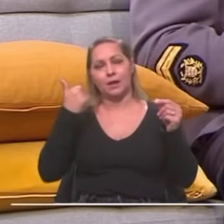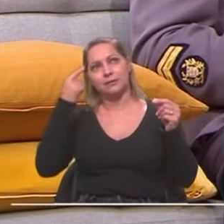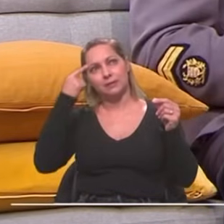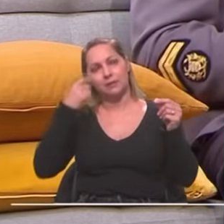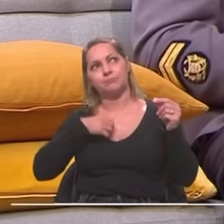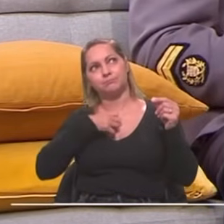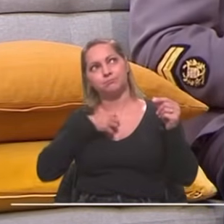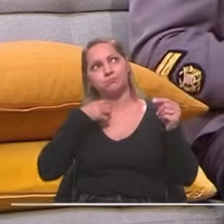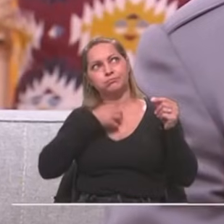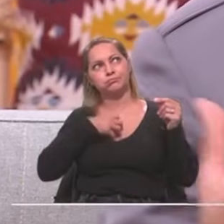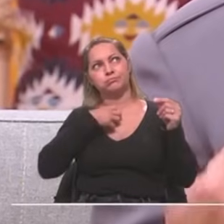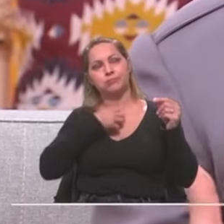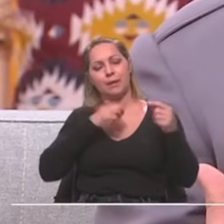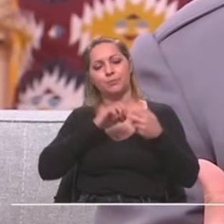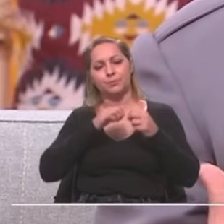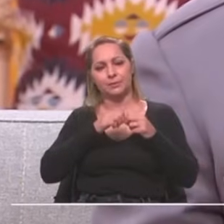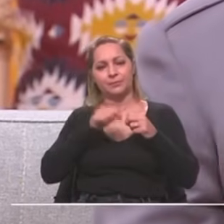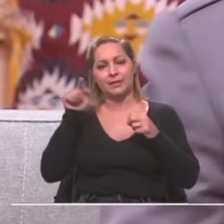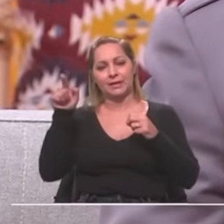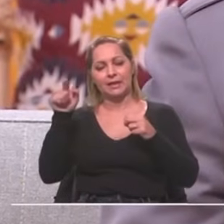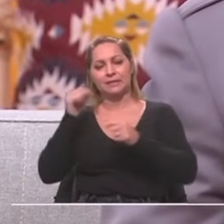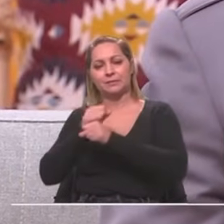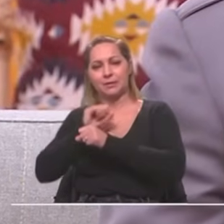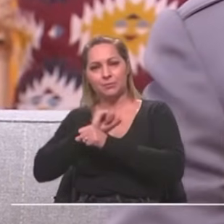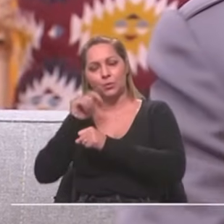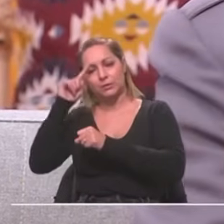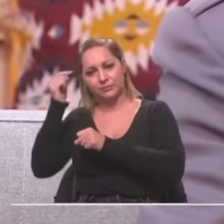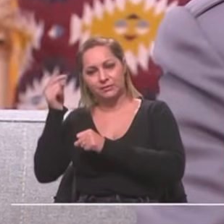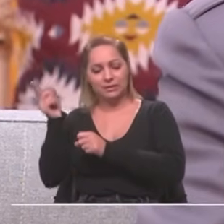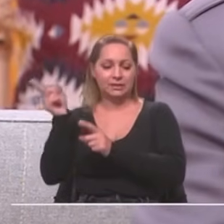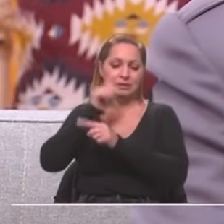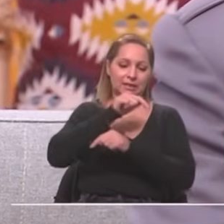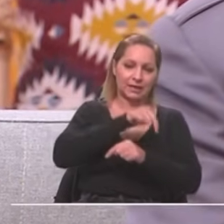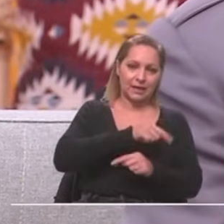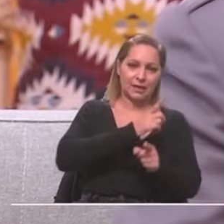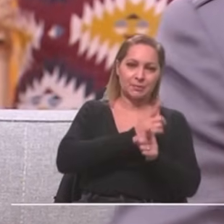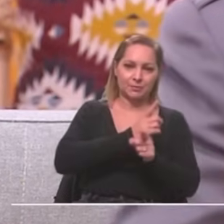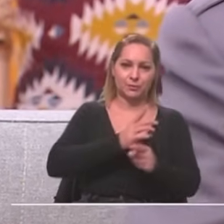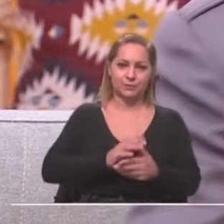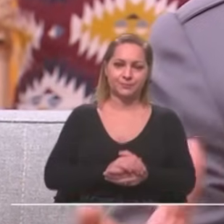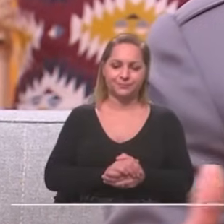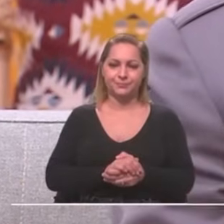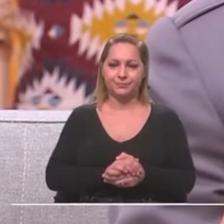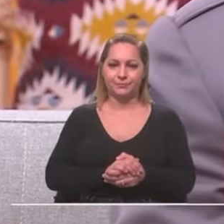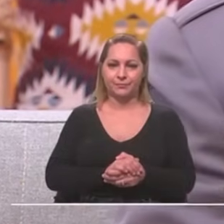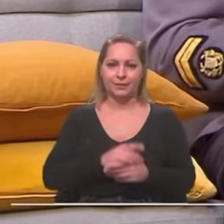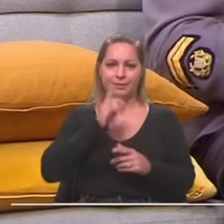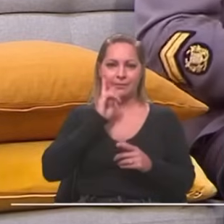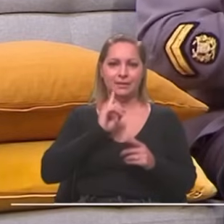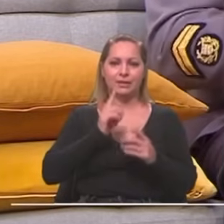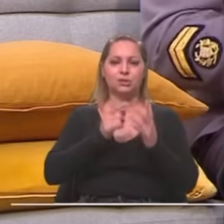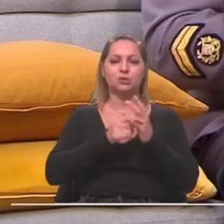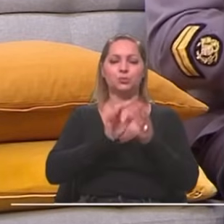E dificulta depois a nossa tarefa lá, como dificulta também a forma como a minha esposa lidava com os filhos, ou